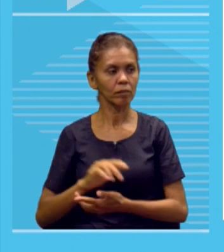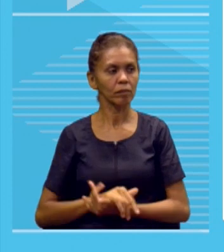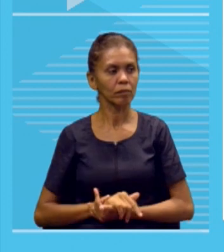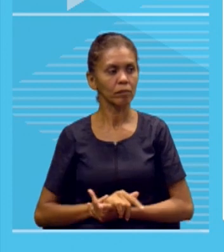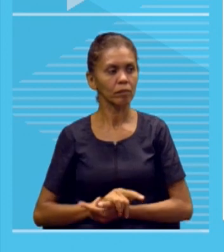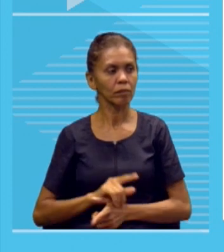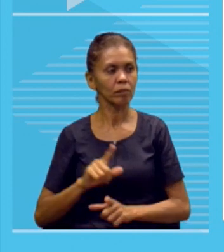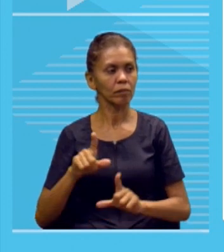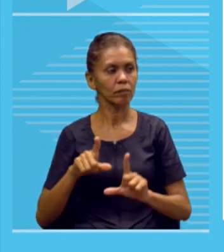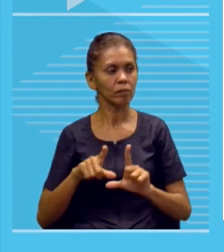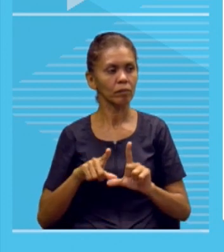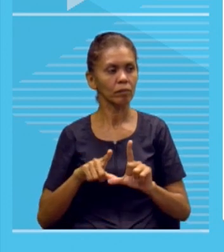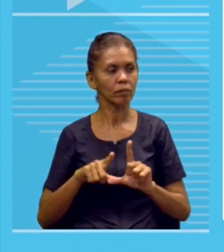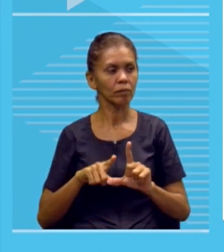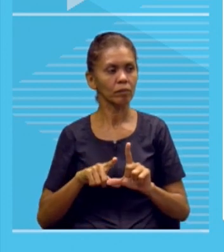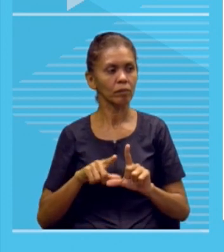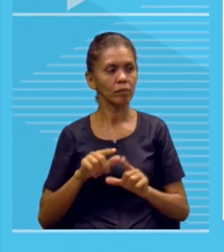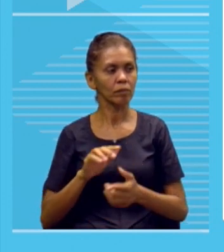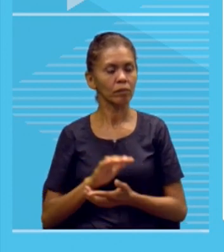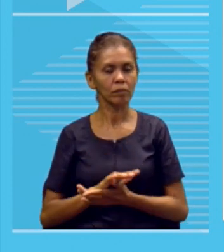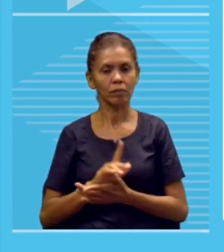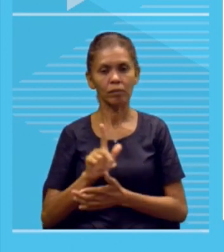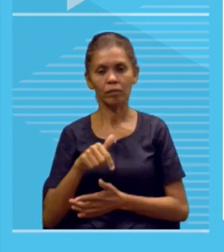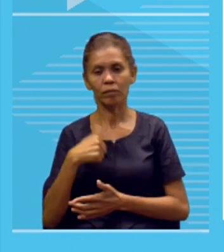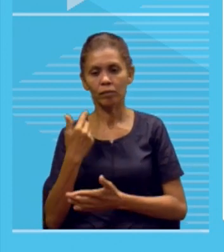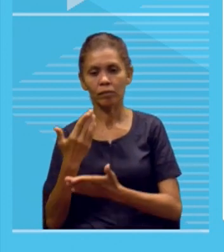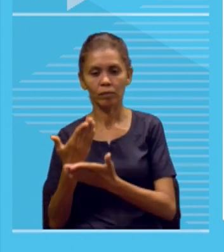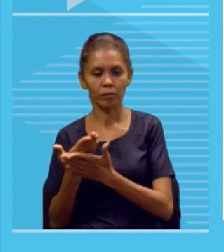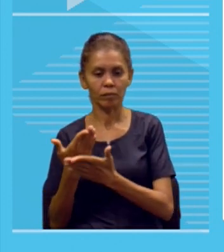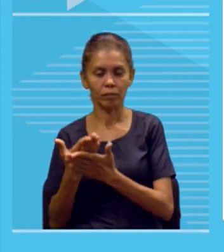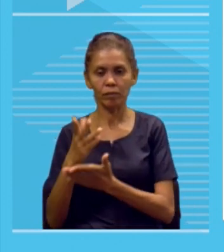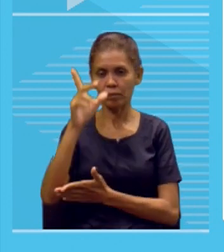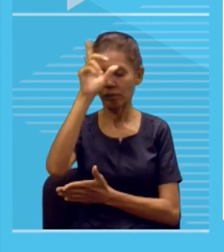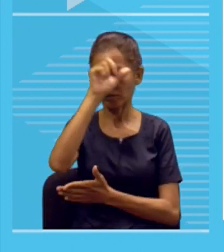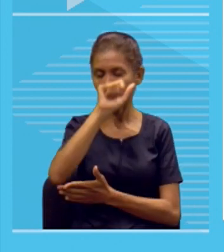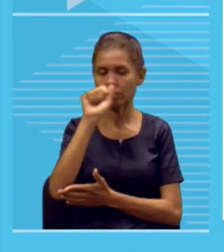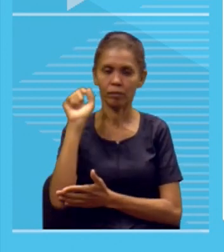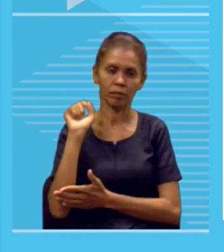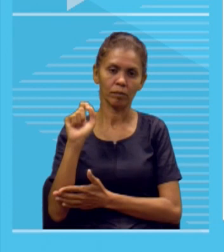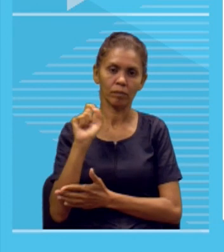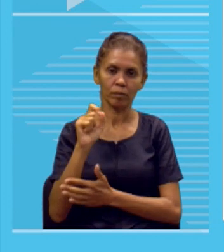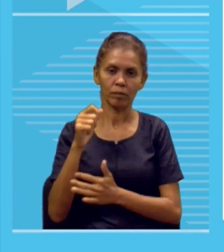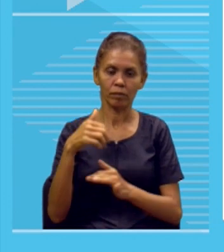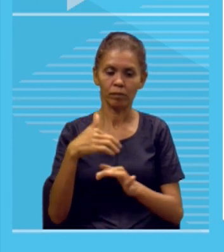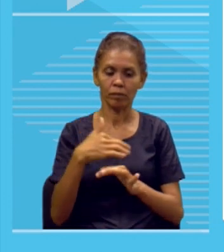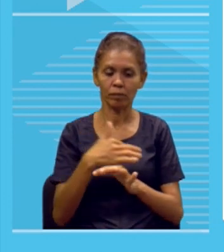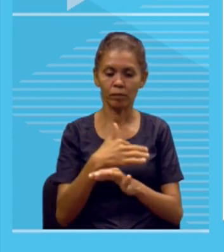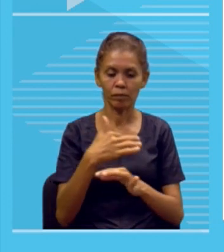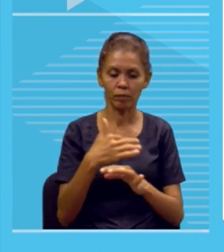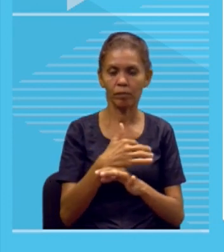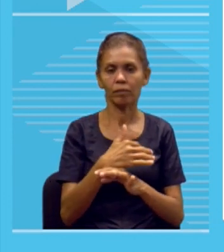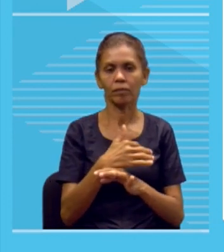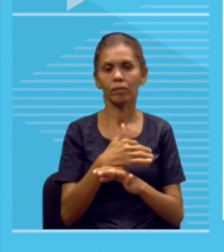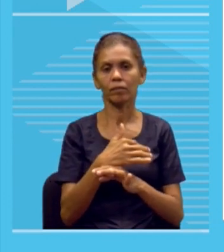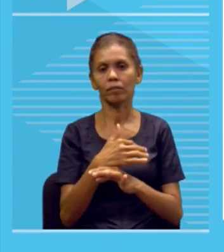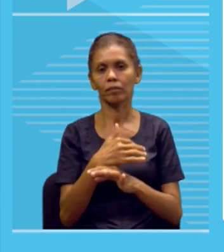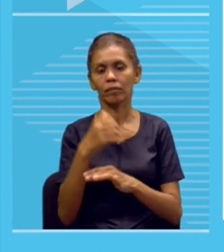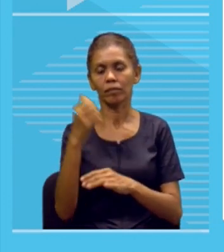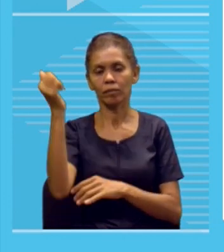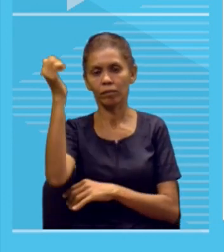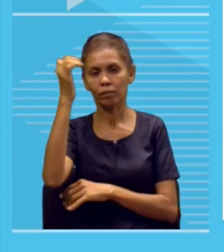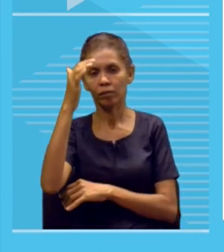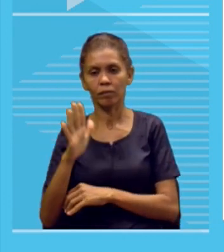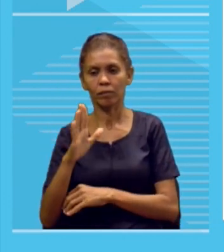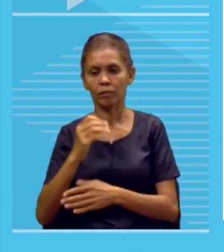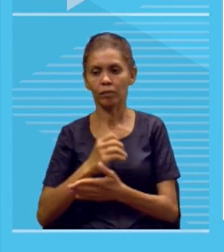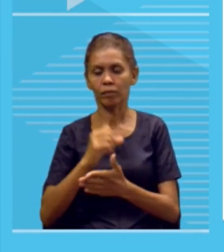da industrialização. A gente já viu que a urbanização do Brasil ele se intensifica no século XX, porque